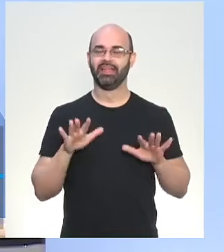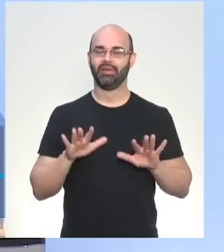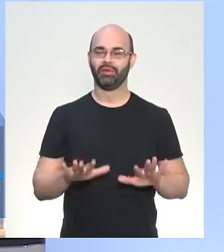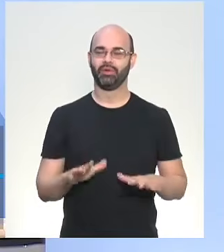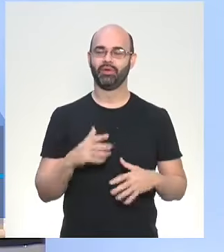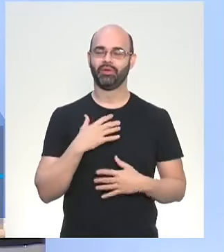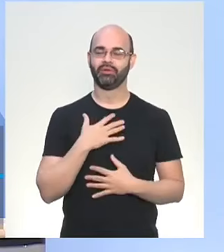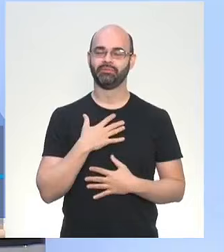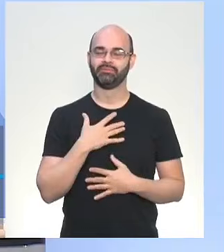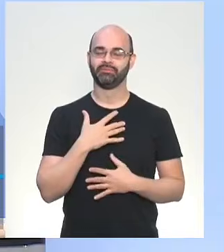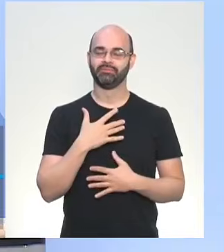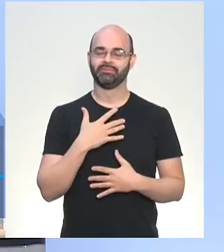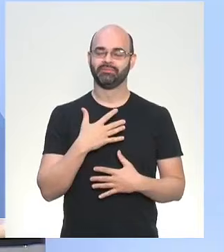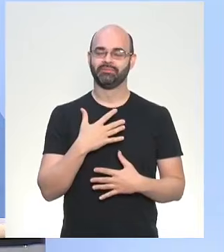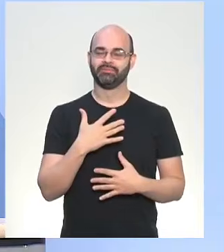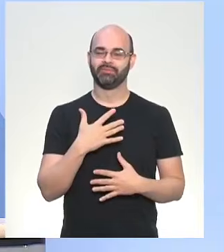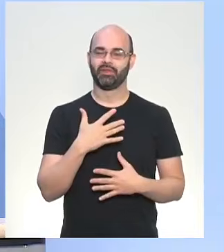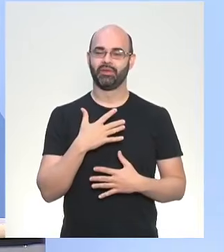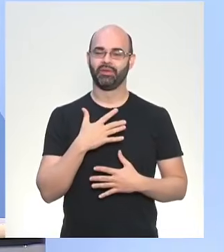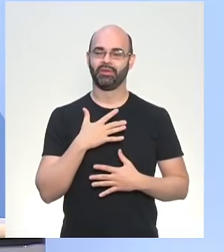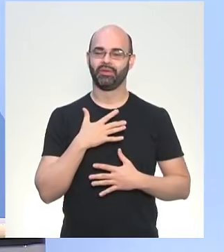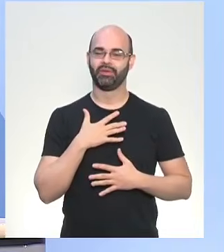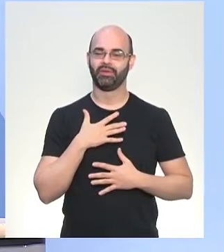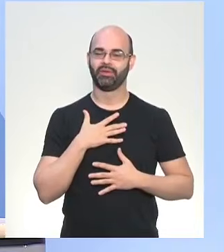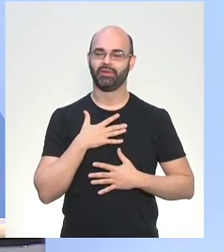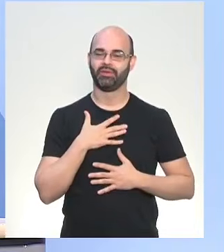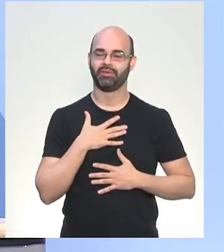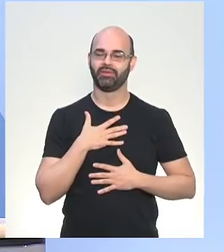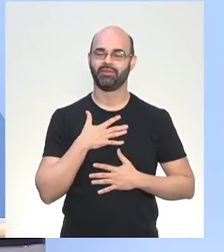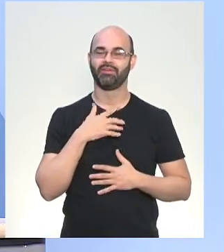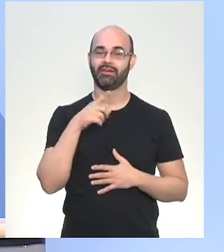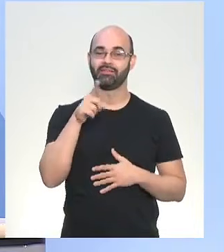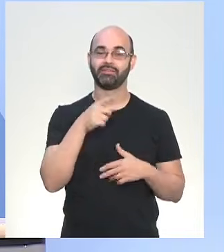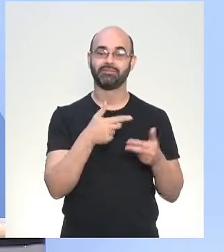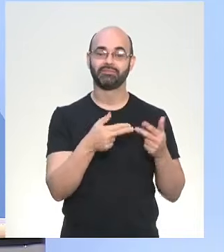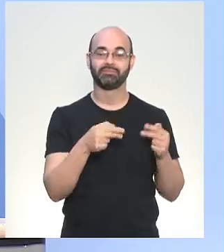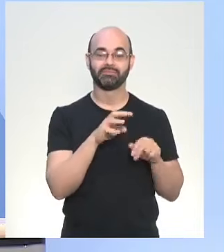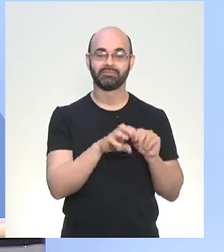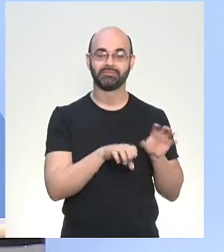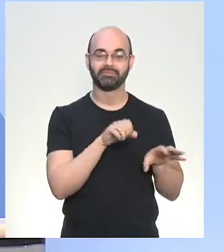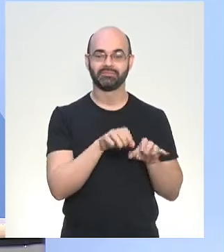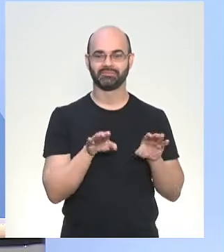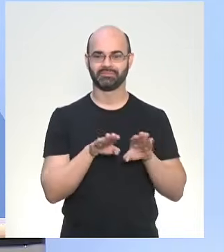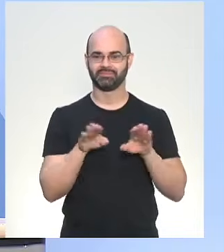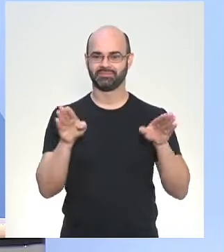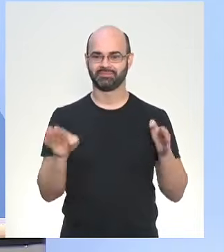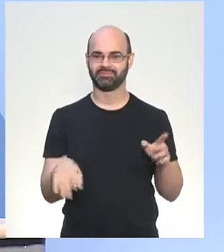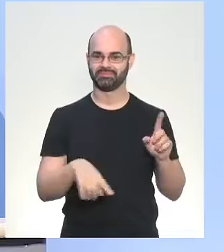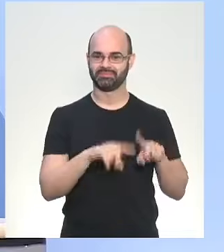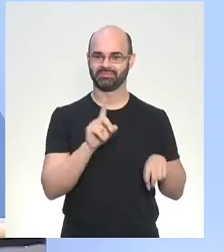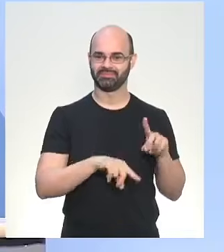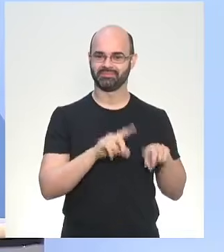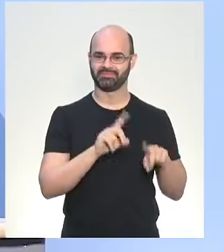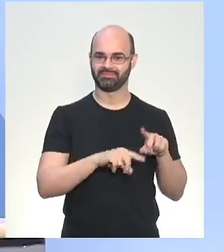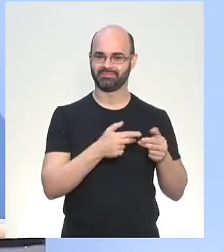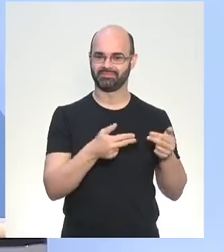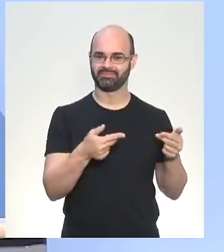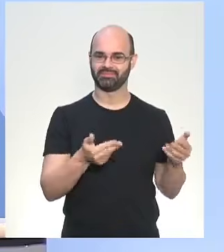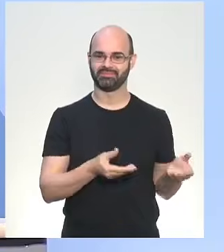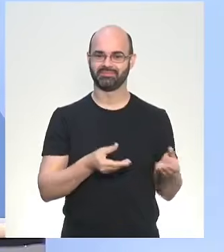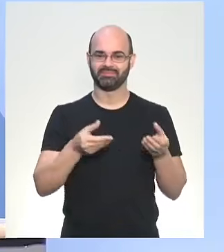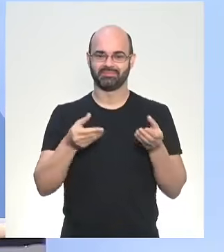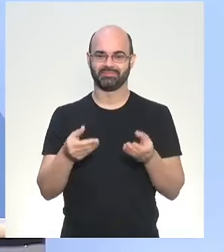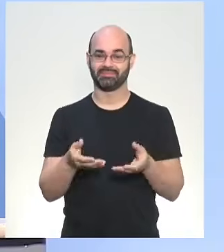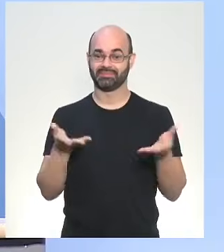respirando fundo. Pegue o material de vocês, já coloque aí na mesa, se assentem para a aula de geografia